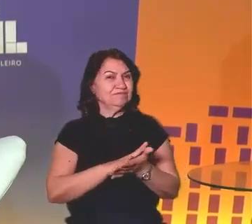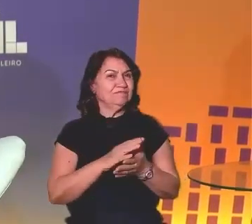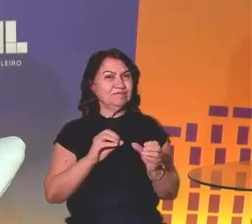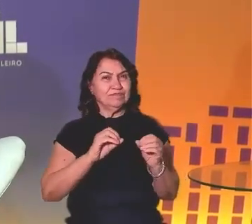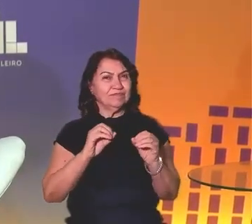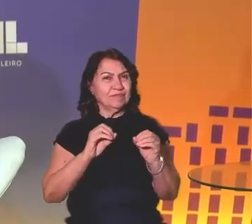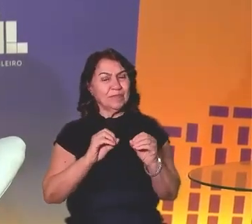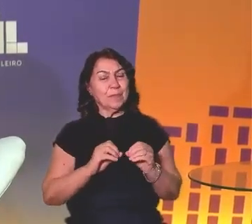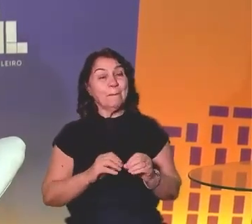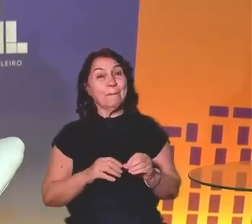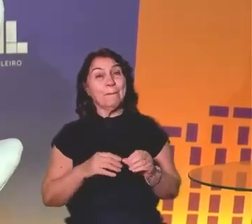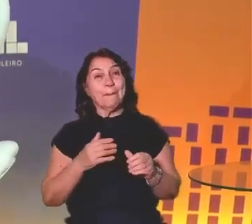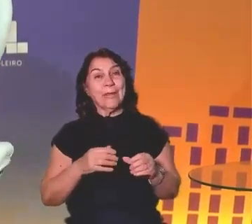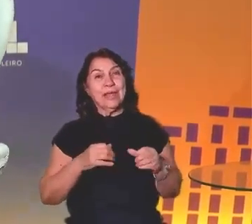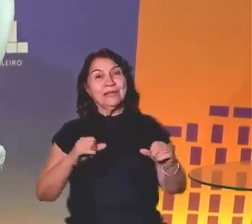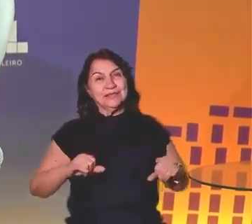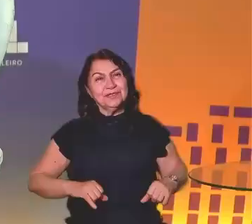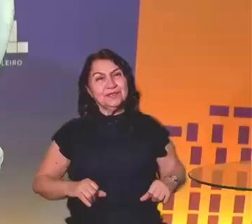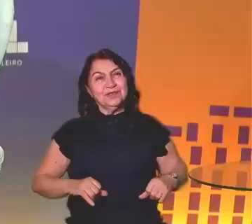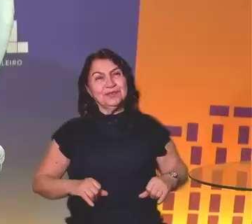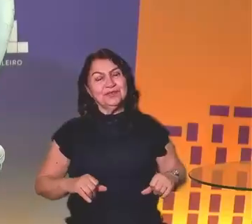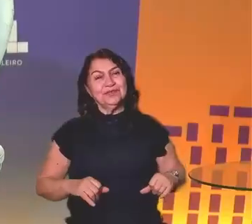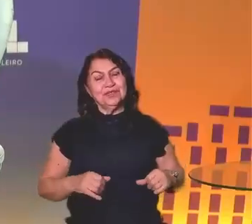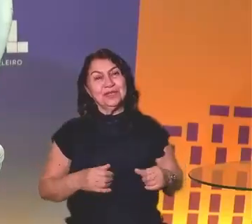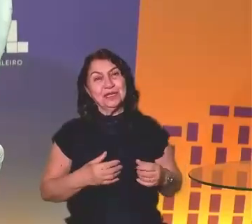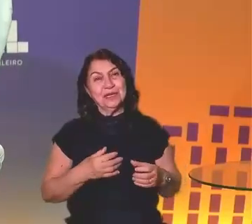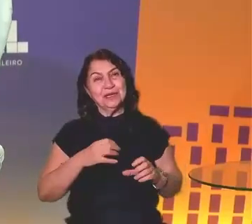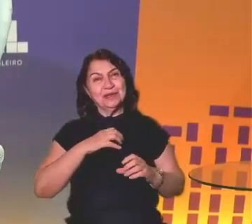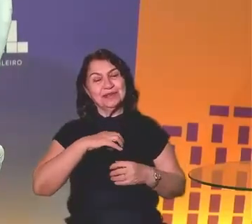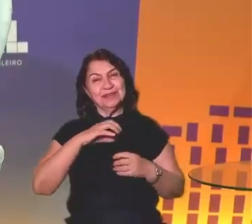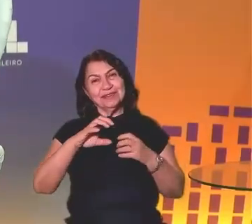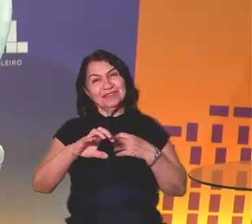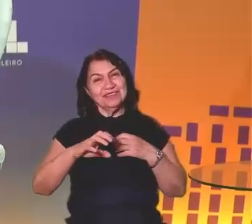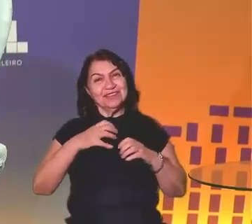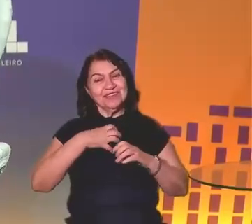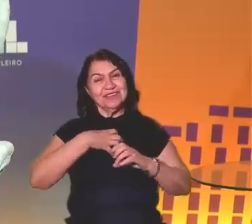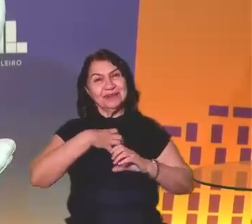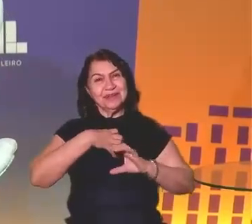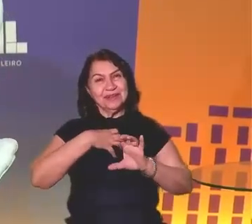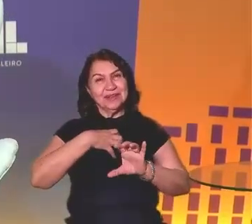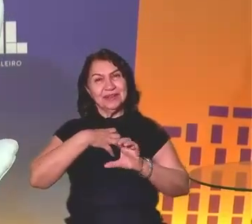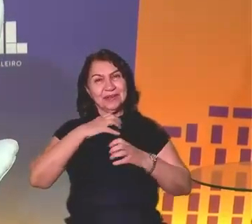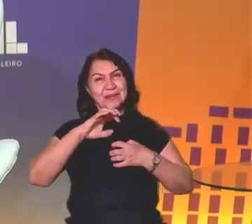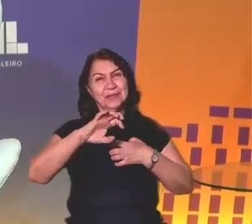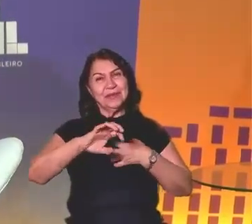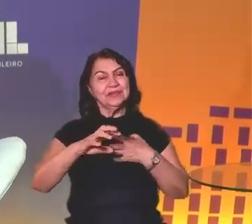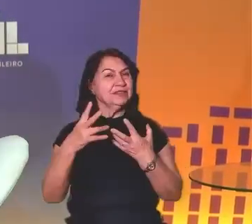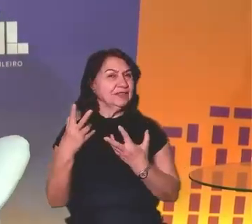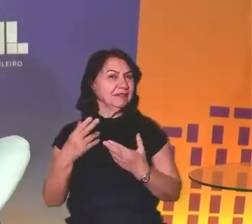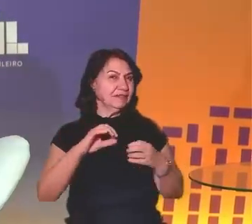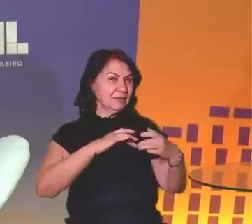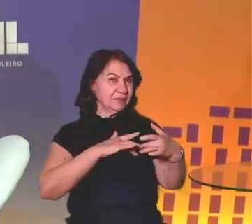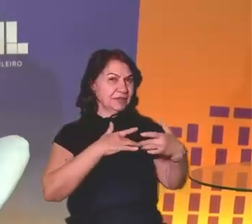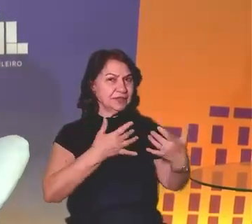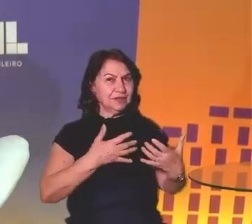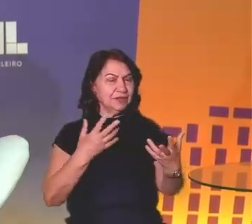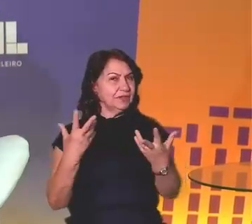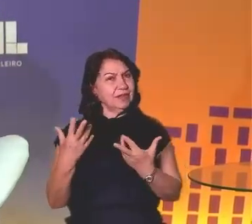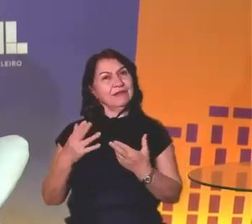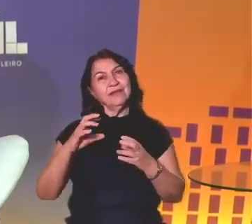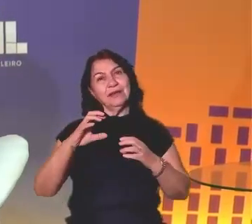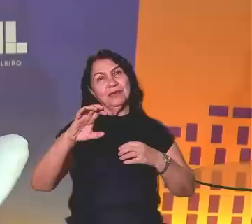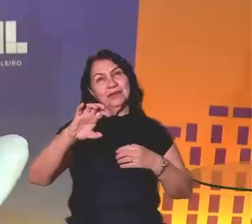quando você sofre um sofrimento que não é seu? Seja de um bichinho, seja de um filme, seja de quando alguém canta uma